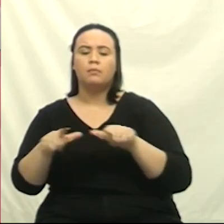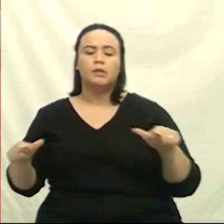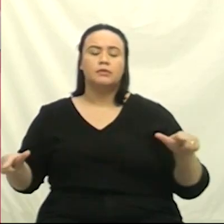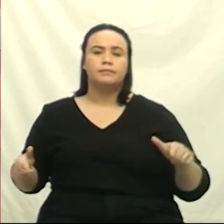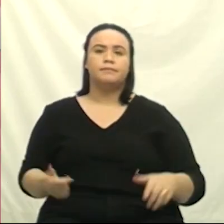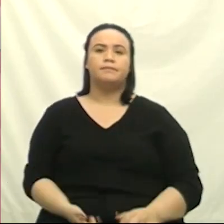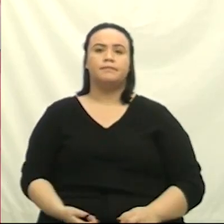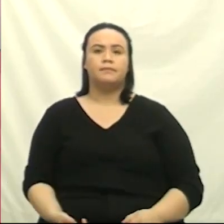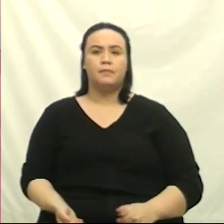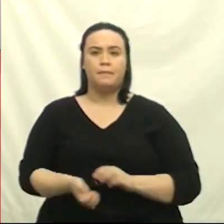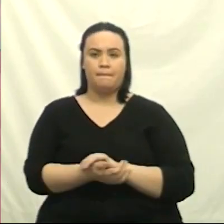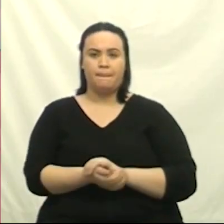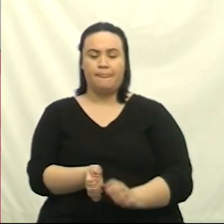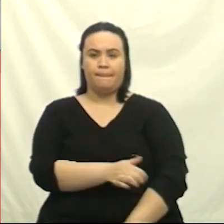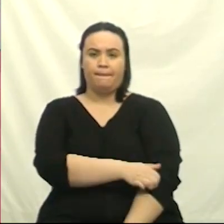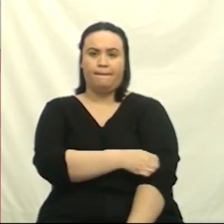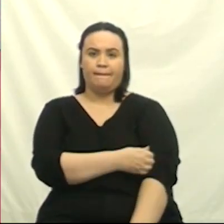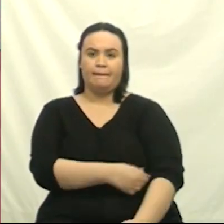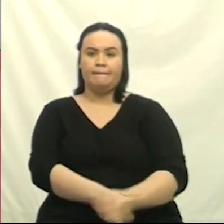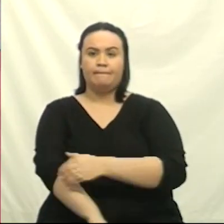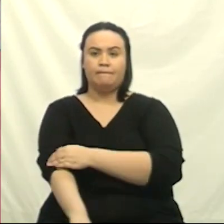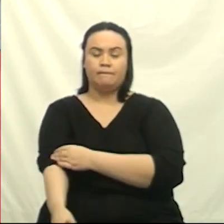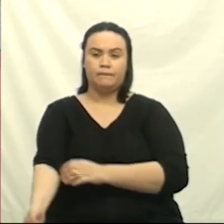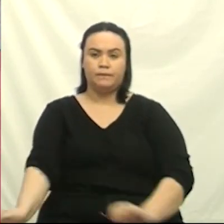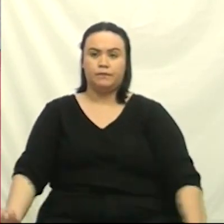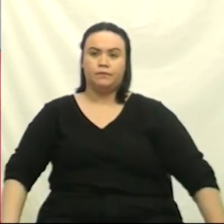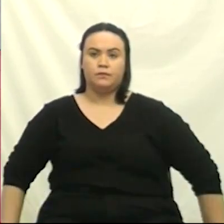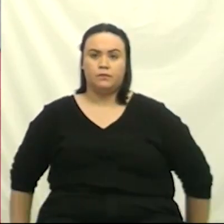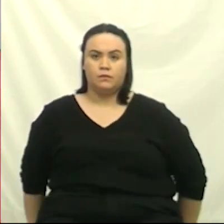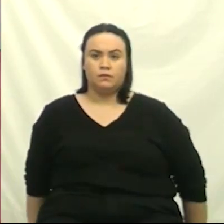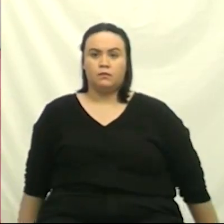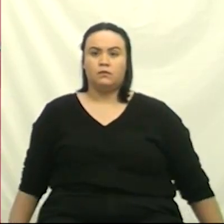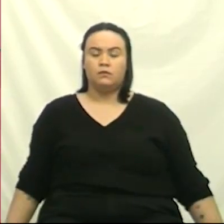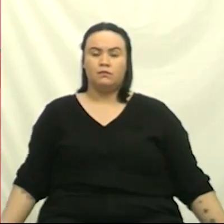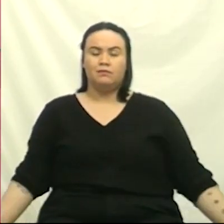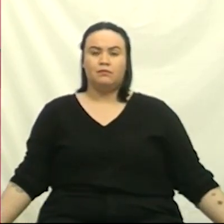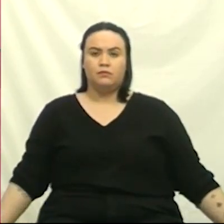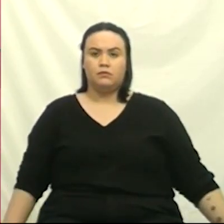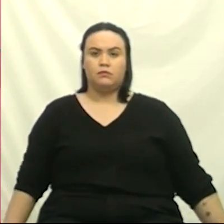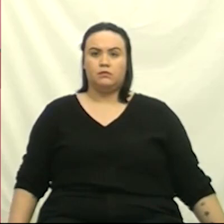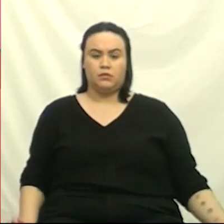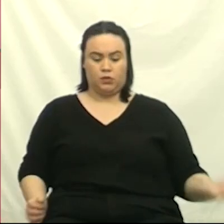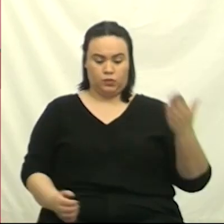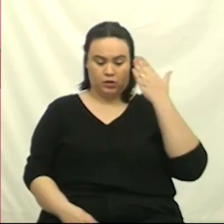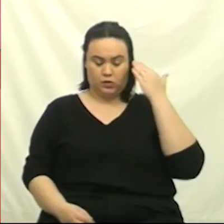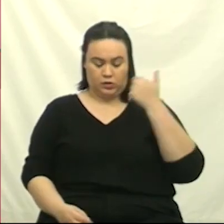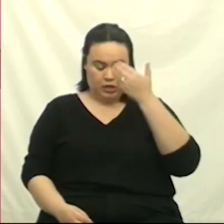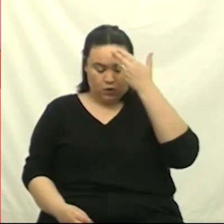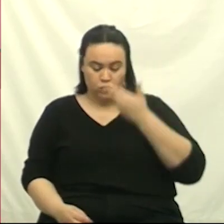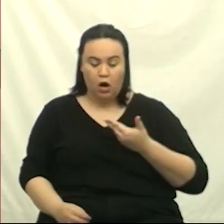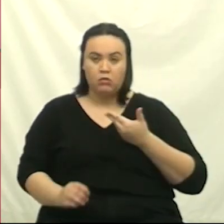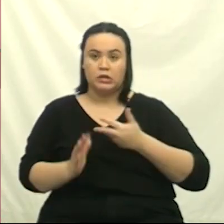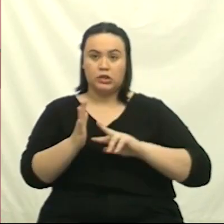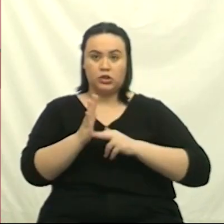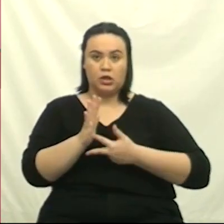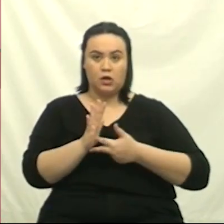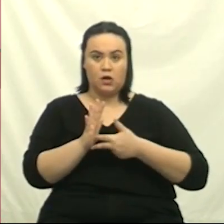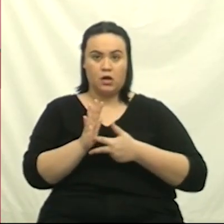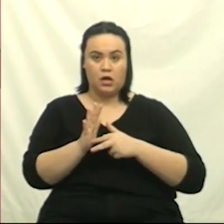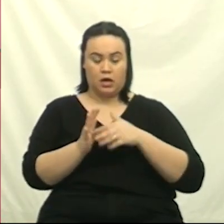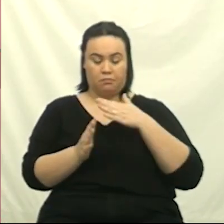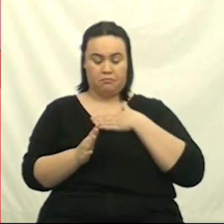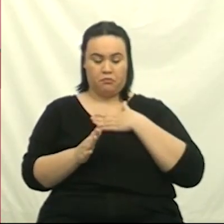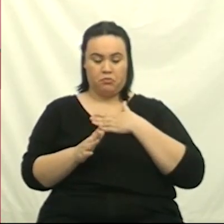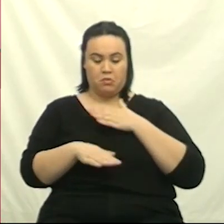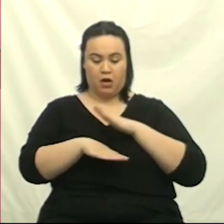das escolas servente então eu entendo que se eu sou sindicato eu trabalharia diferente